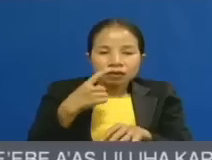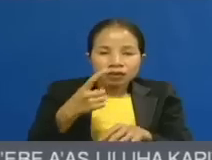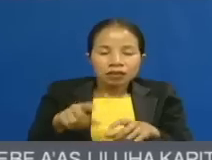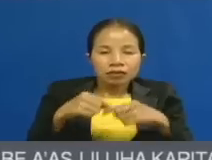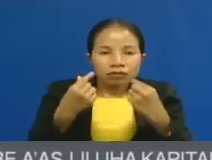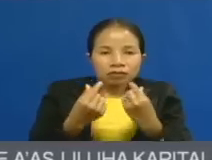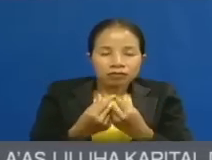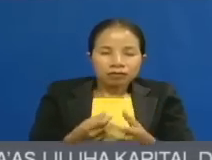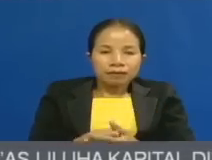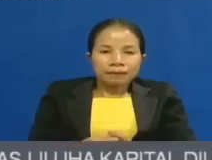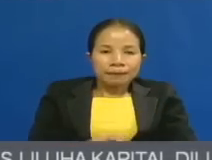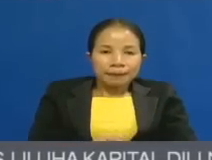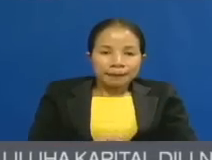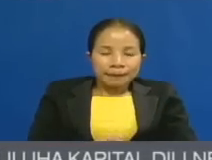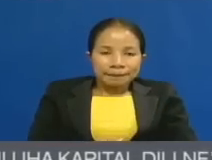grupo desfavorecido.